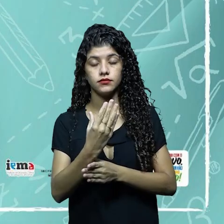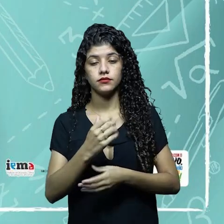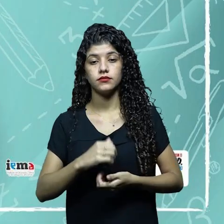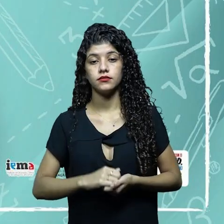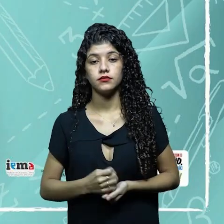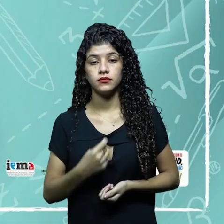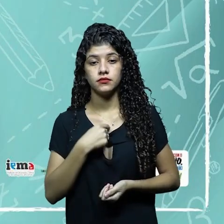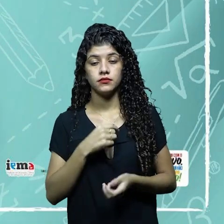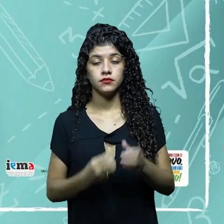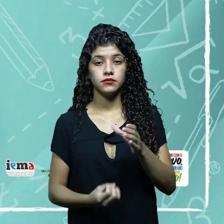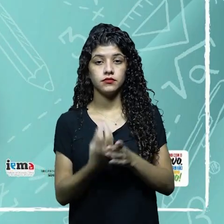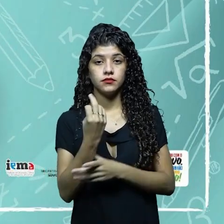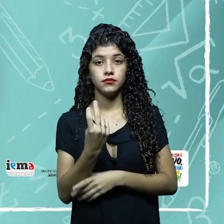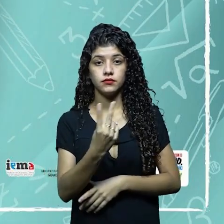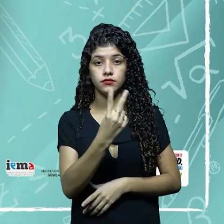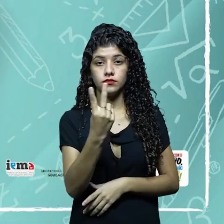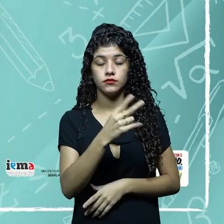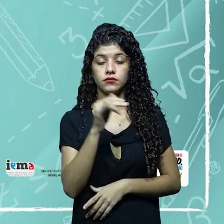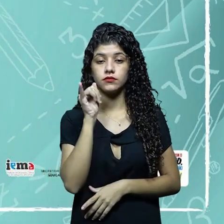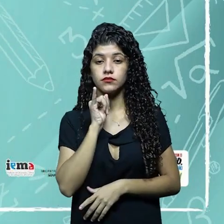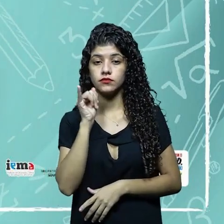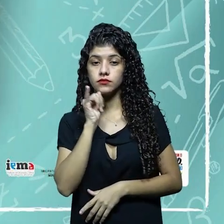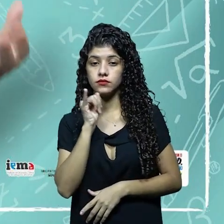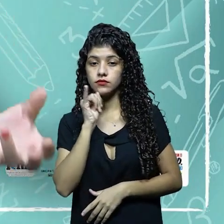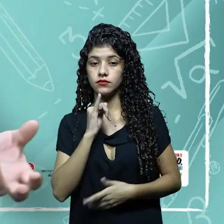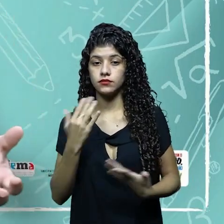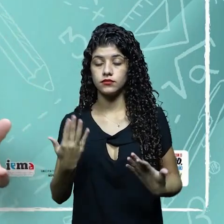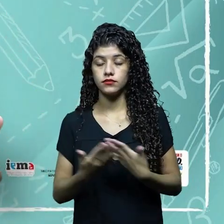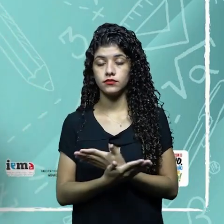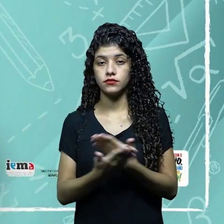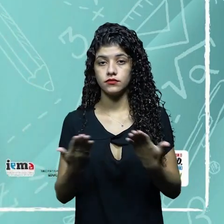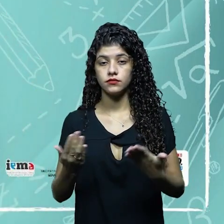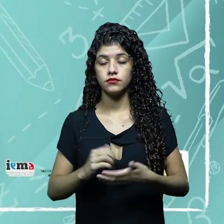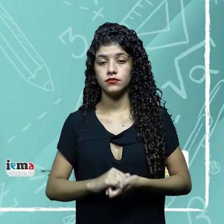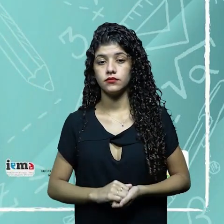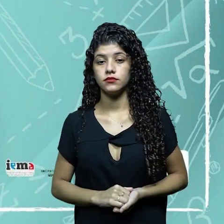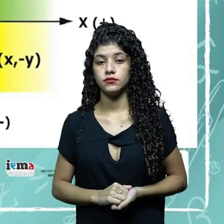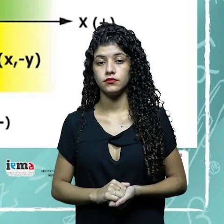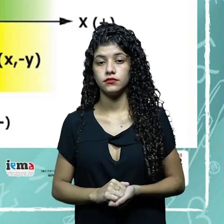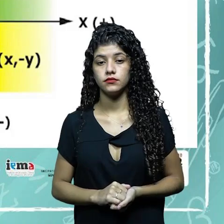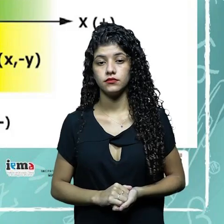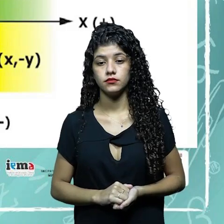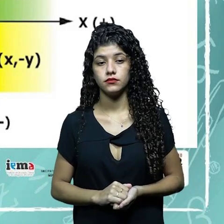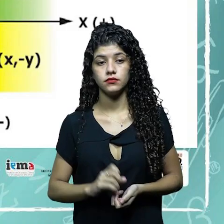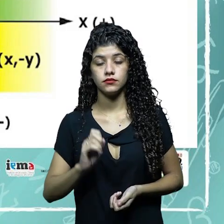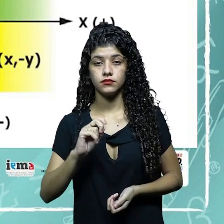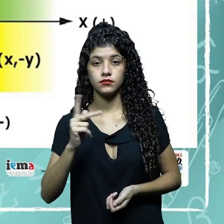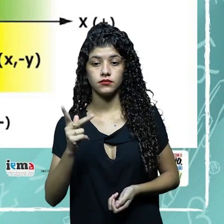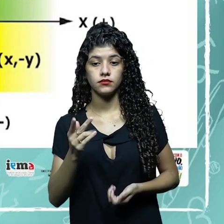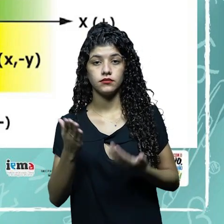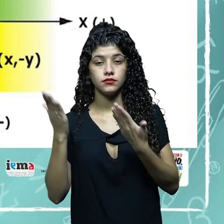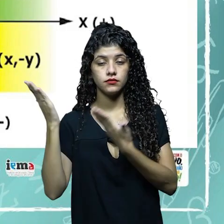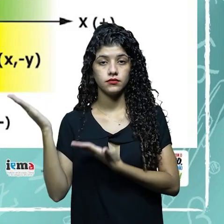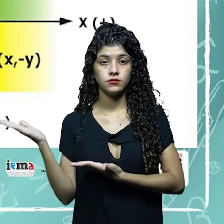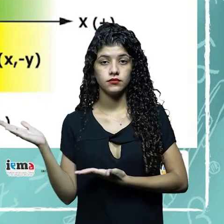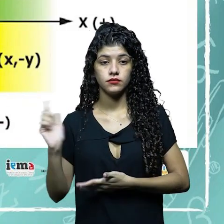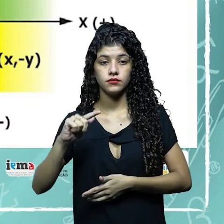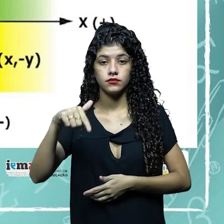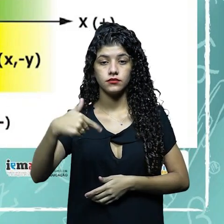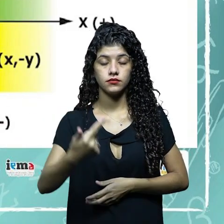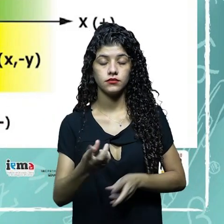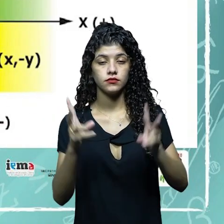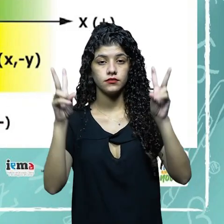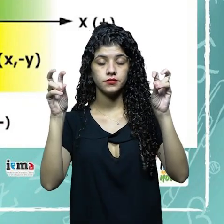criei duas aqui só para dar um exemplo, né? Que foi a do parafuso e a da tubulação, beleza? Nosso próximo assunto